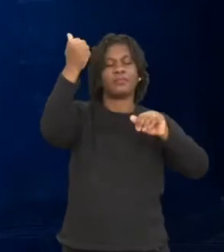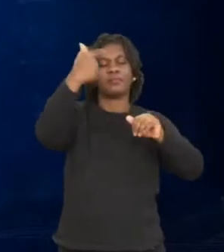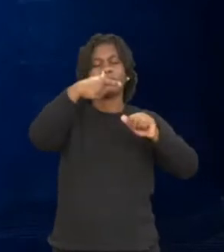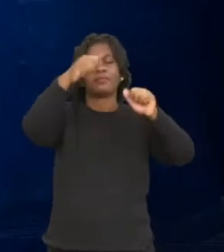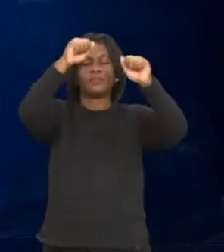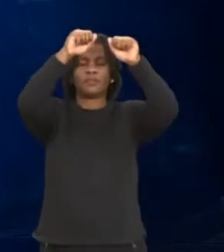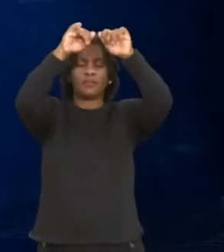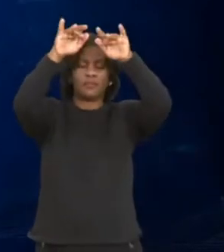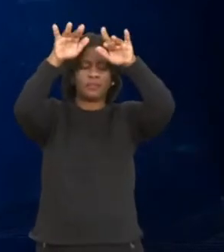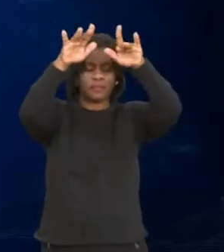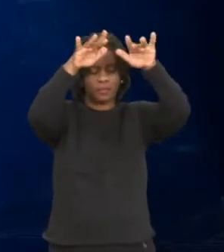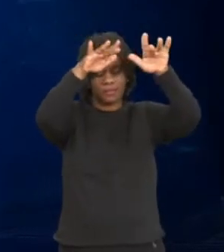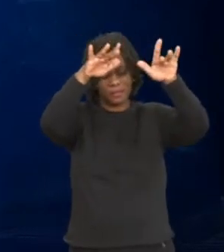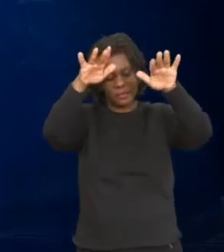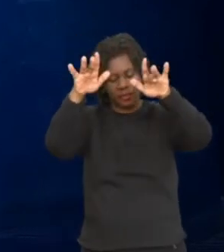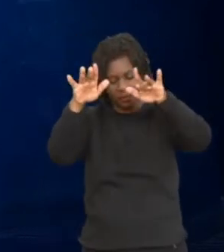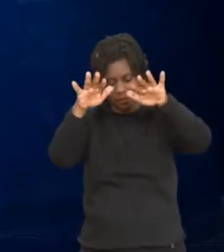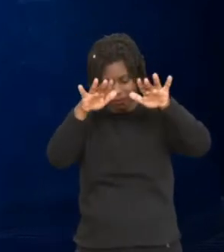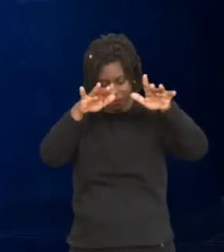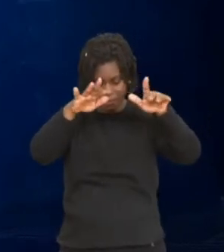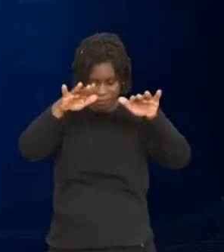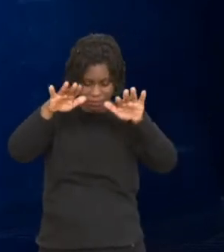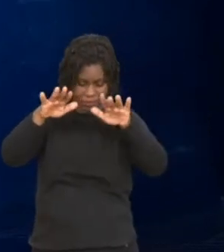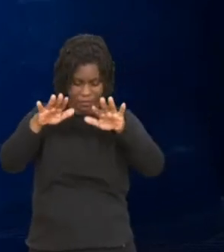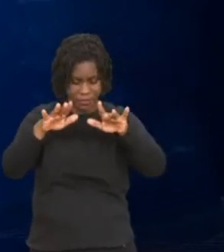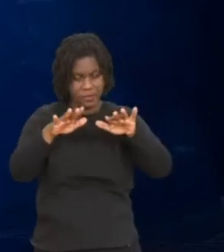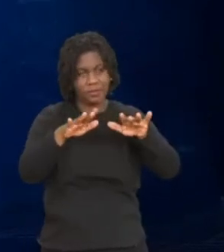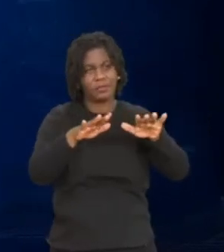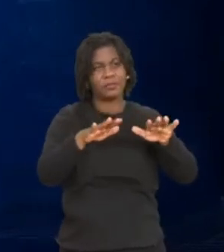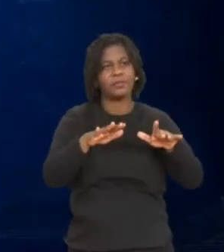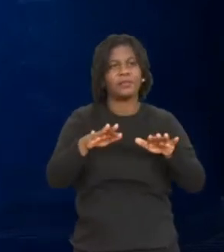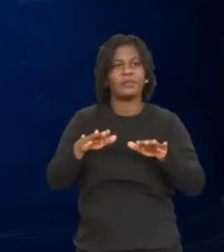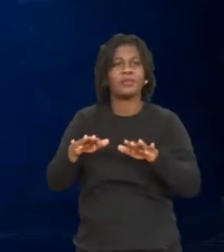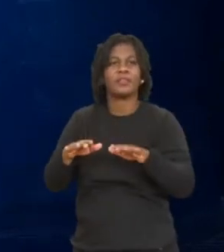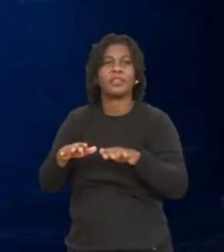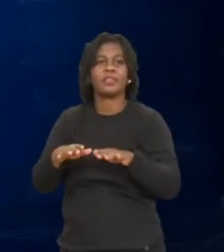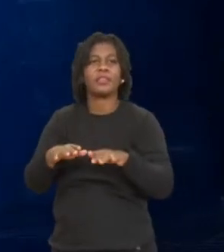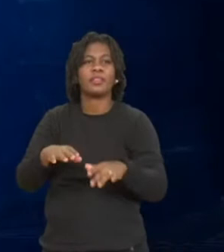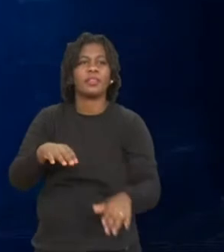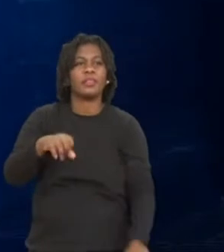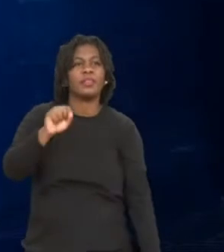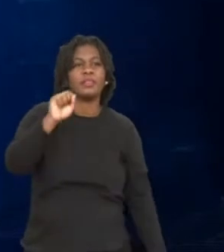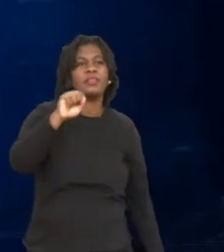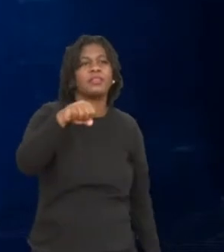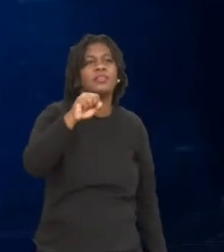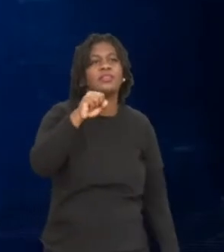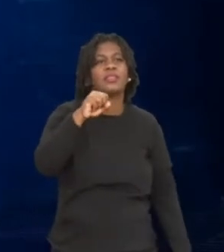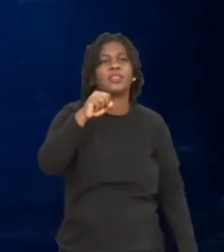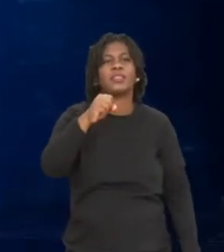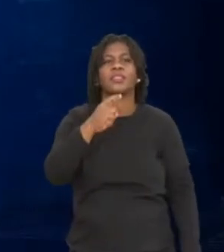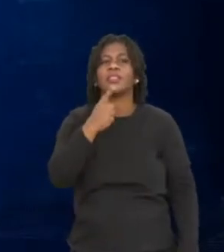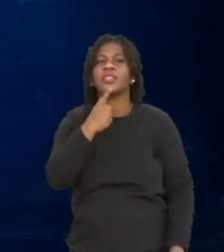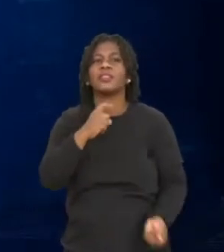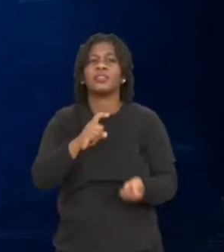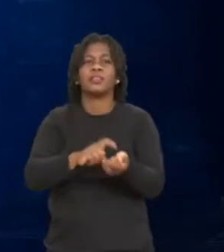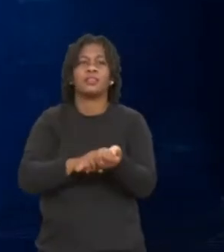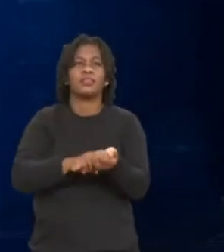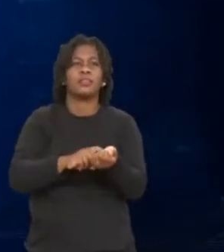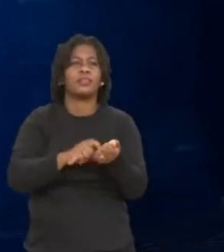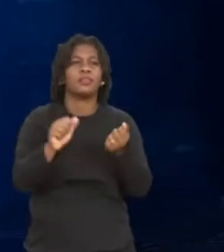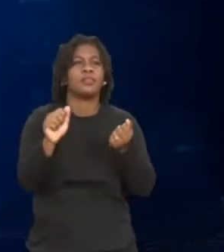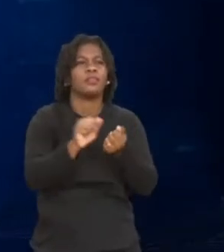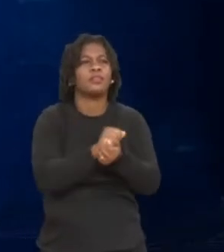Alvo mais que a neve. Sim. Sim,